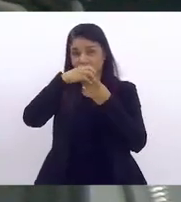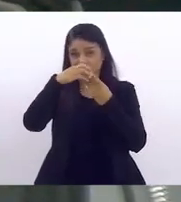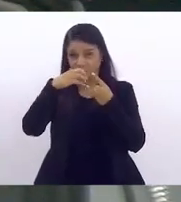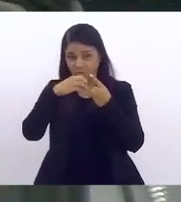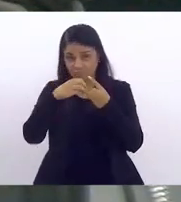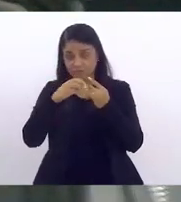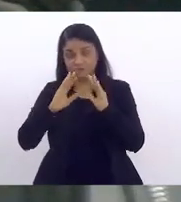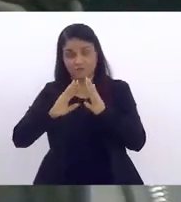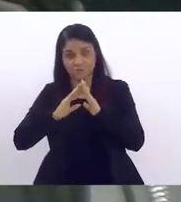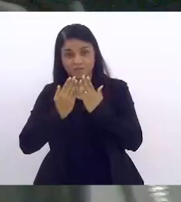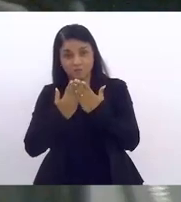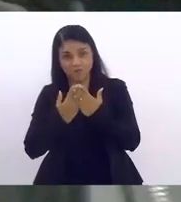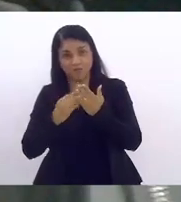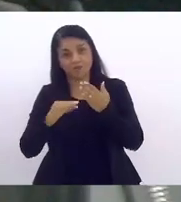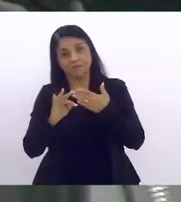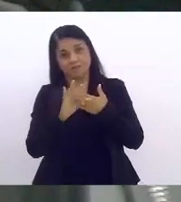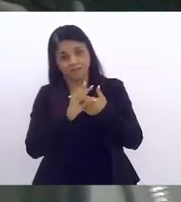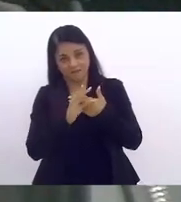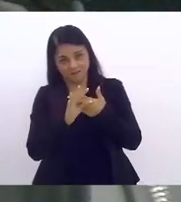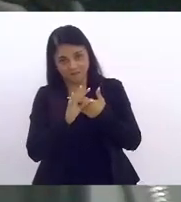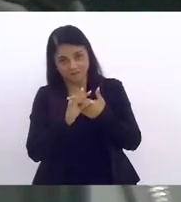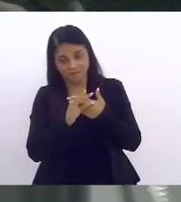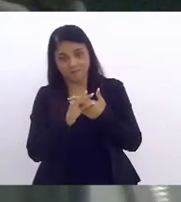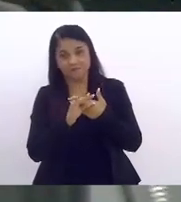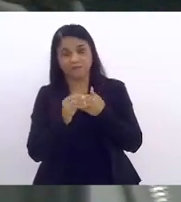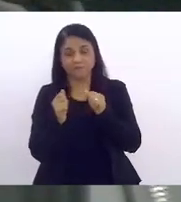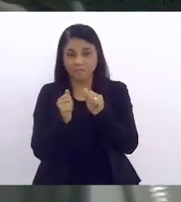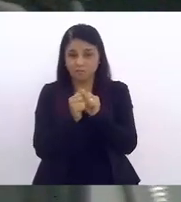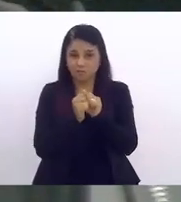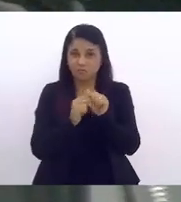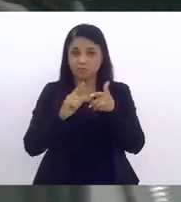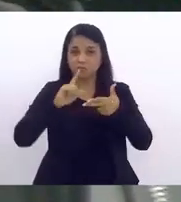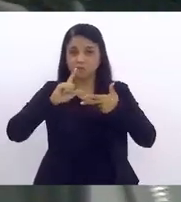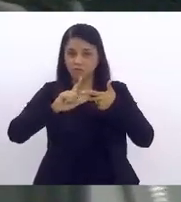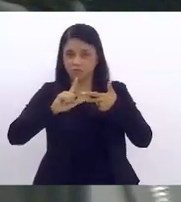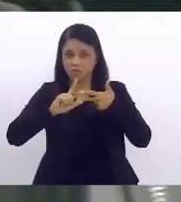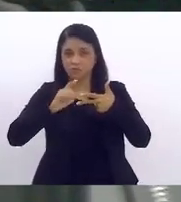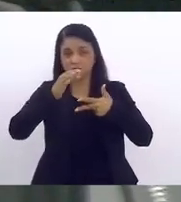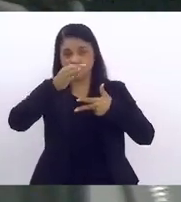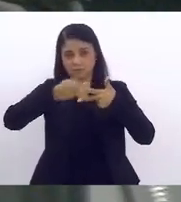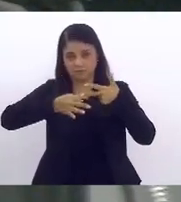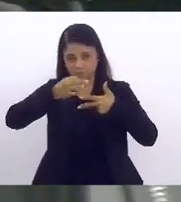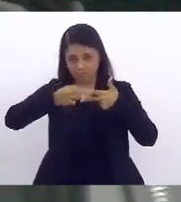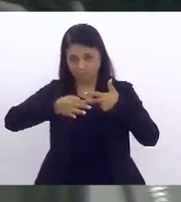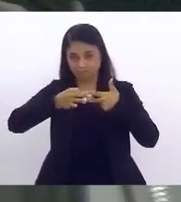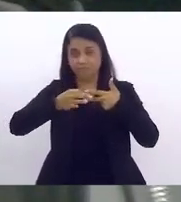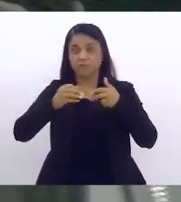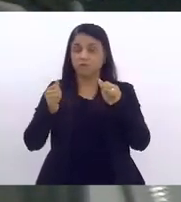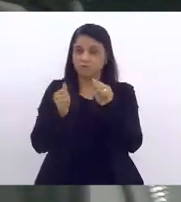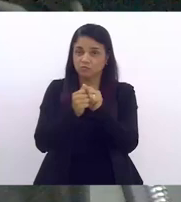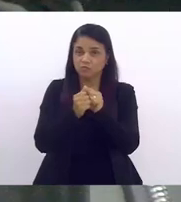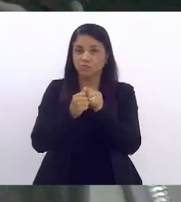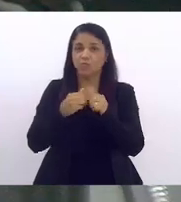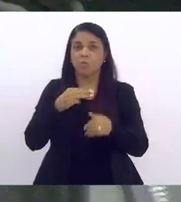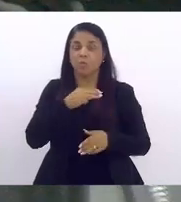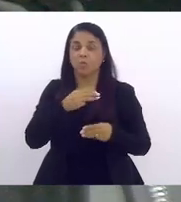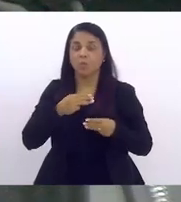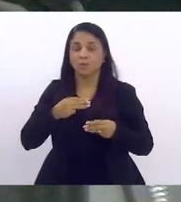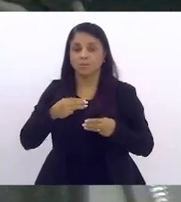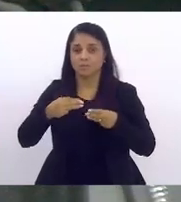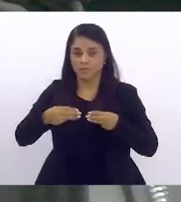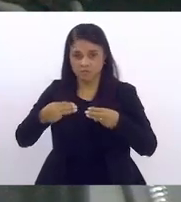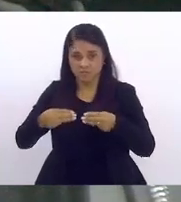Escola Politécnica, porque a gente tem que estar junto com o Legislativo e o Executivo, junto com o Ministério da Saúde, junto com essas